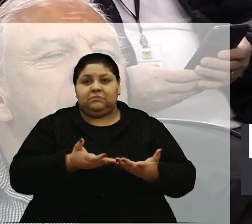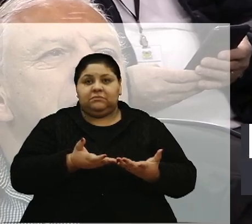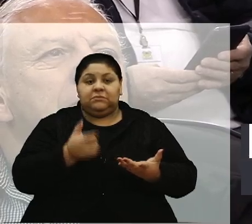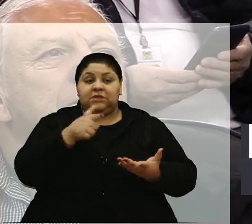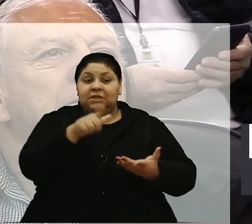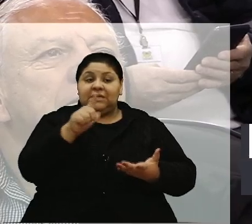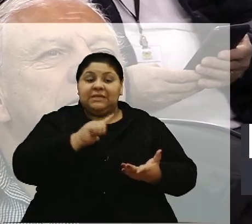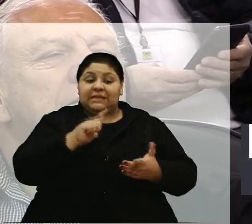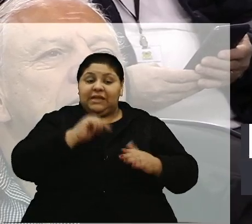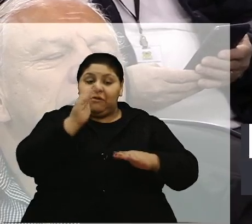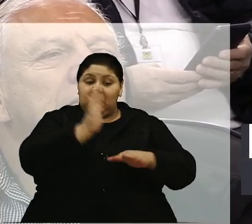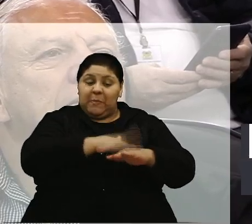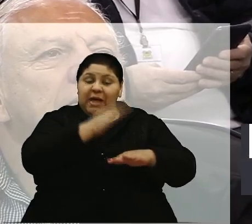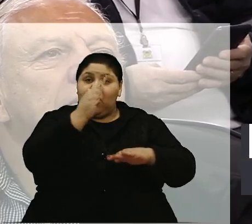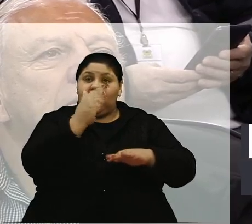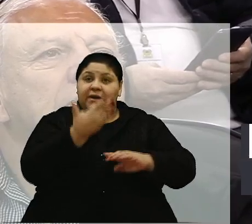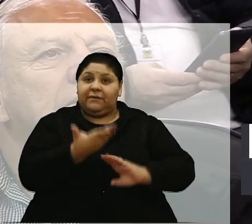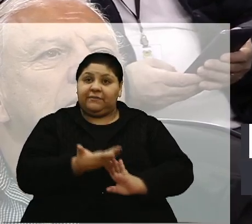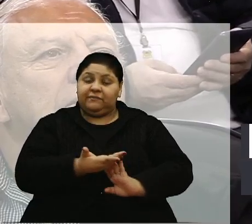a maior